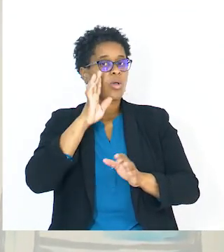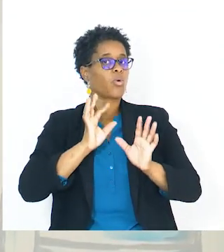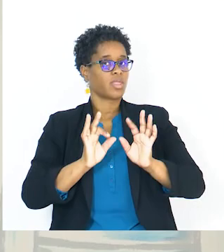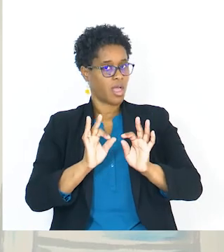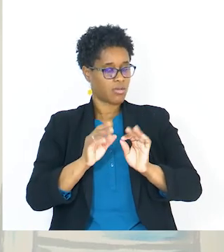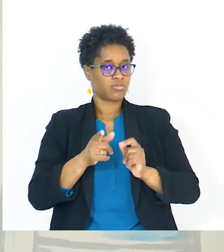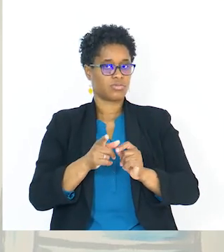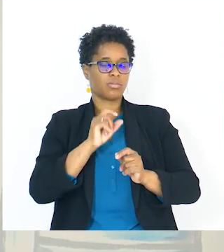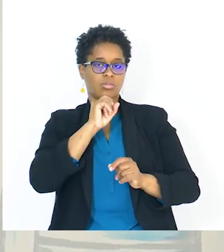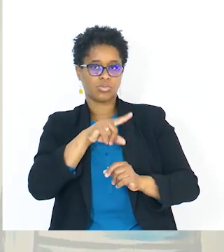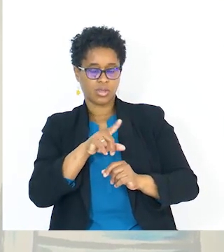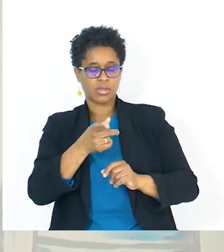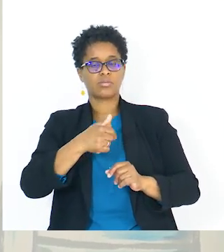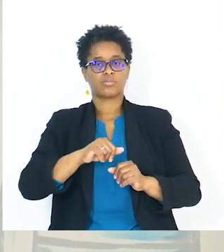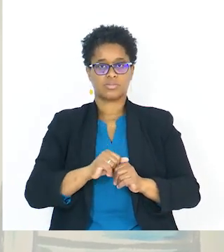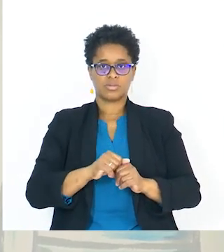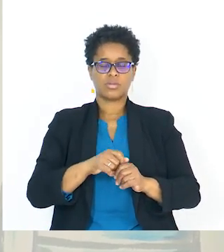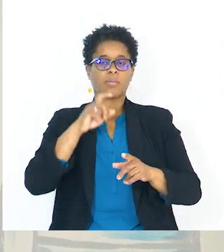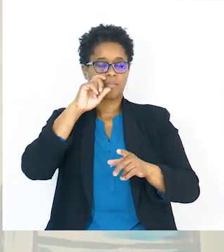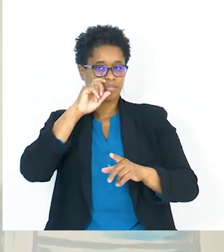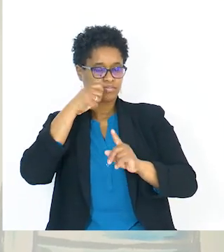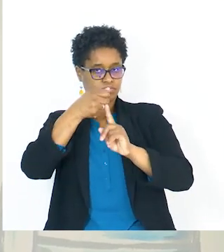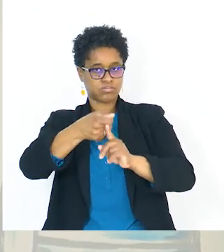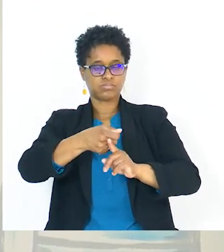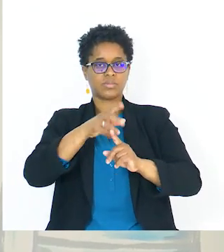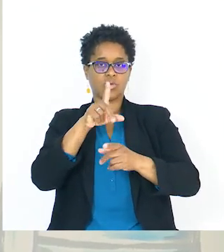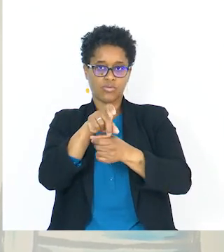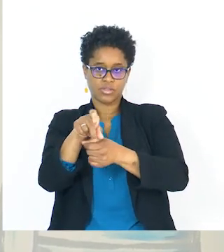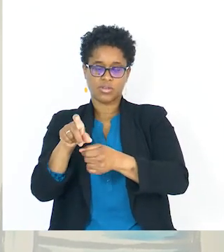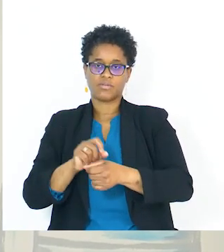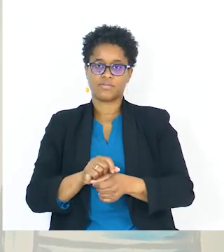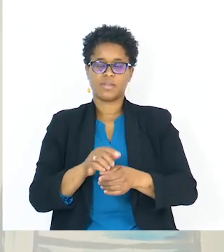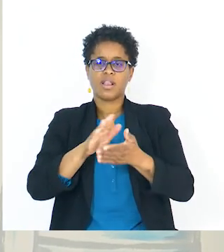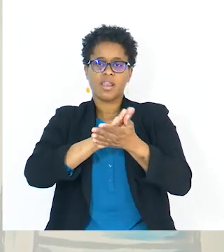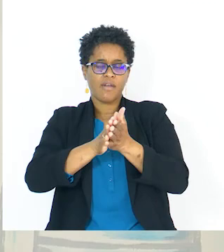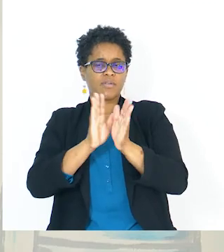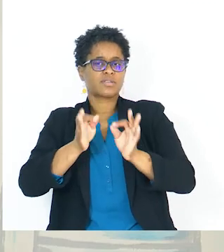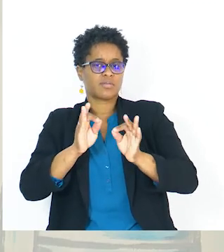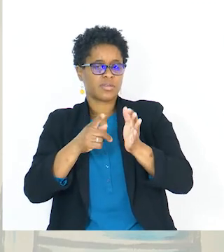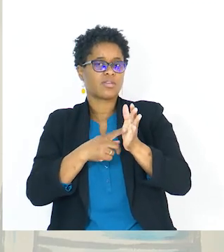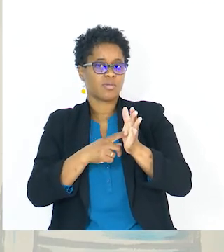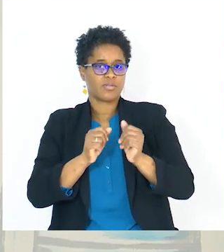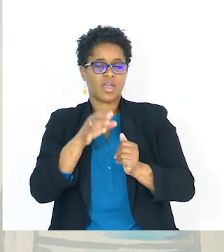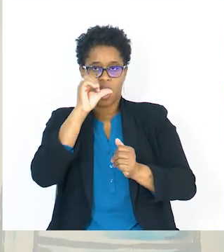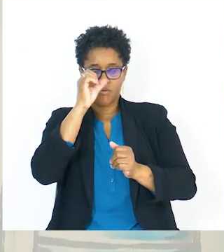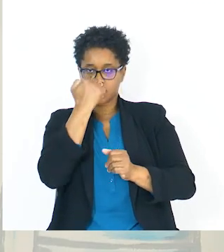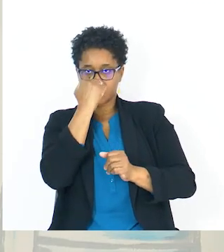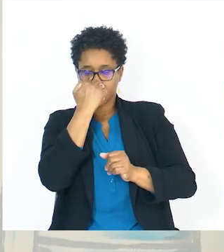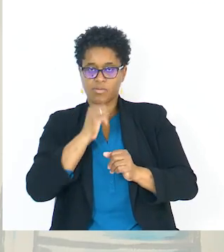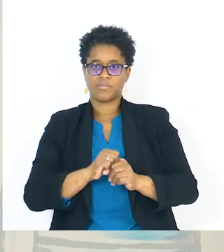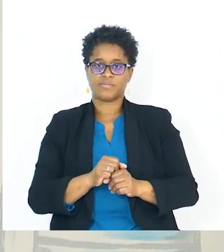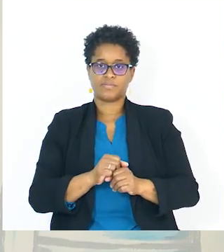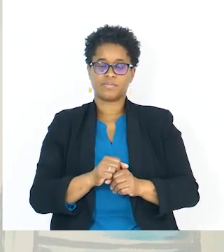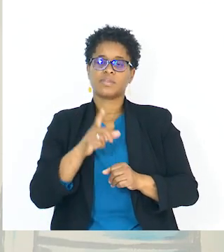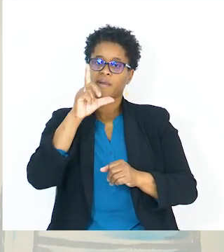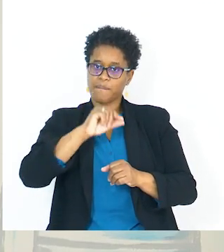os cuidados para podermos combater a Covid-19. Lavar sempre as mãozinhas com água e